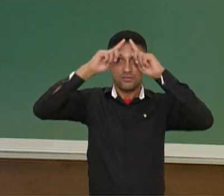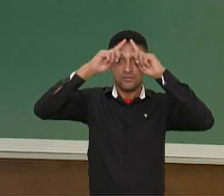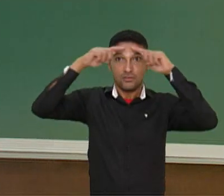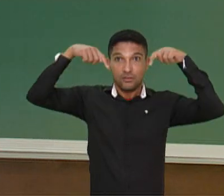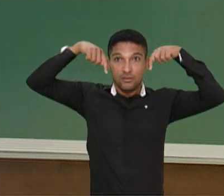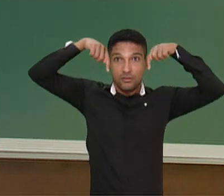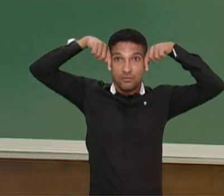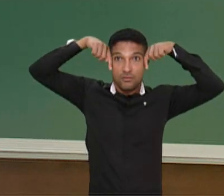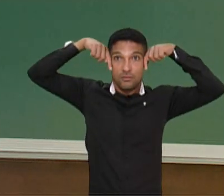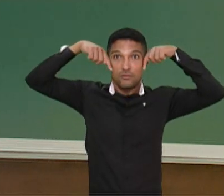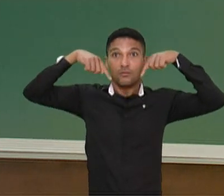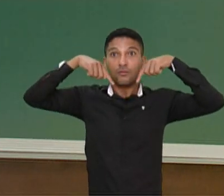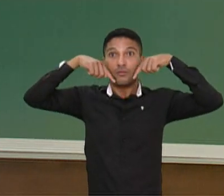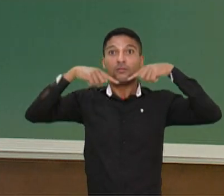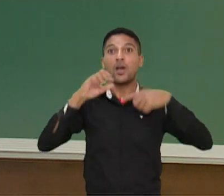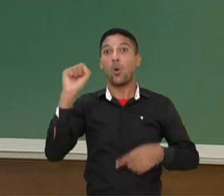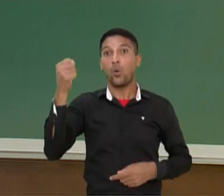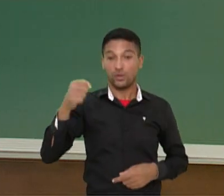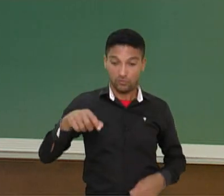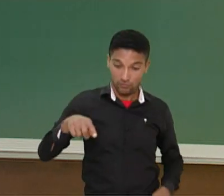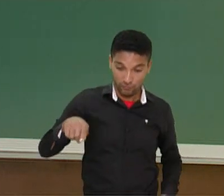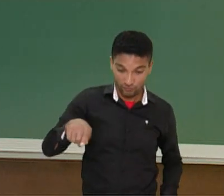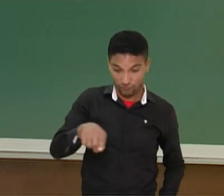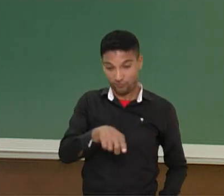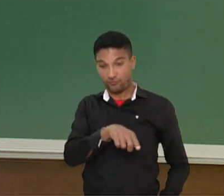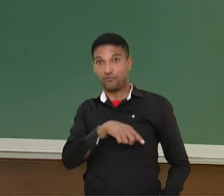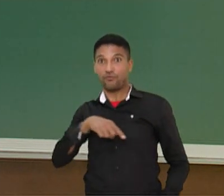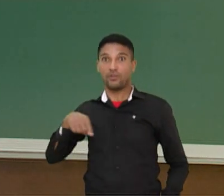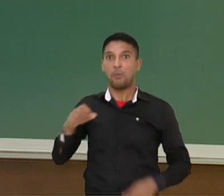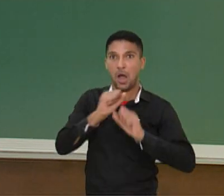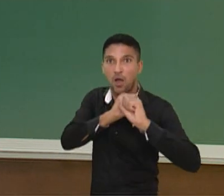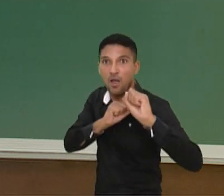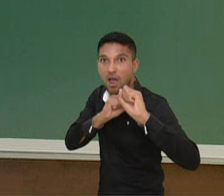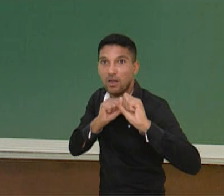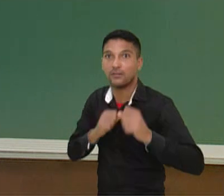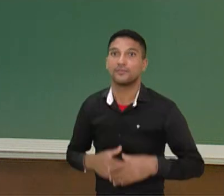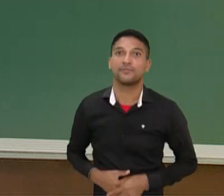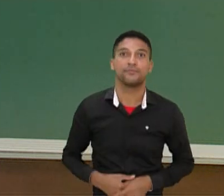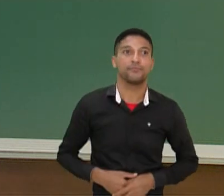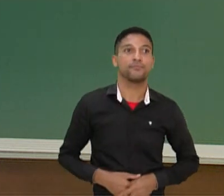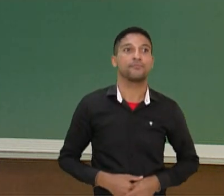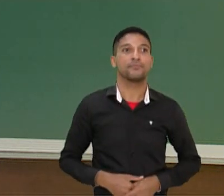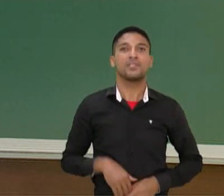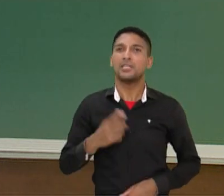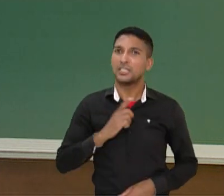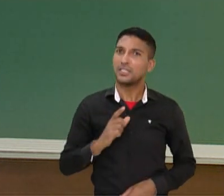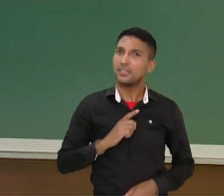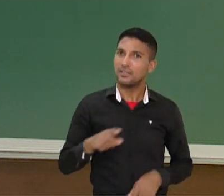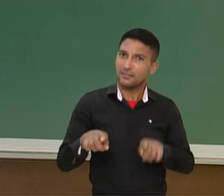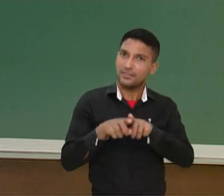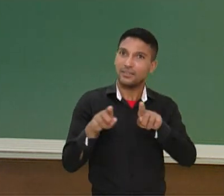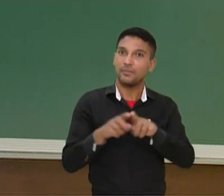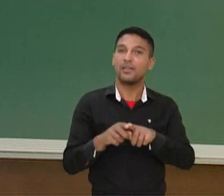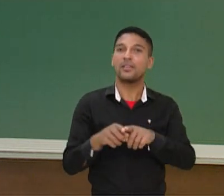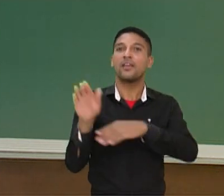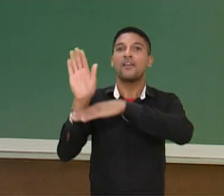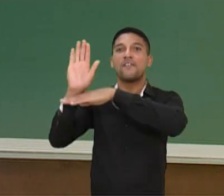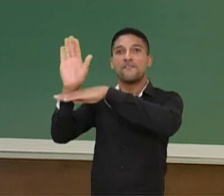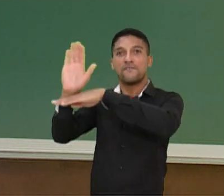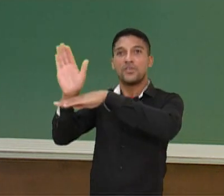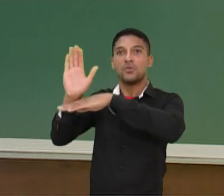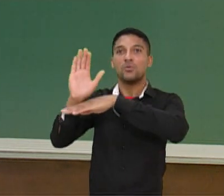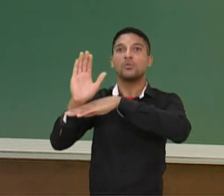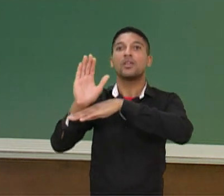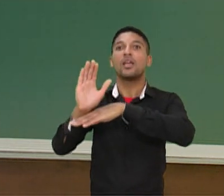tá bom? 8 lados. Então, lembra disso. Sabia que tinha o filme do Homem-Aranha também, que tinha o Dr.